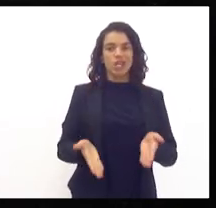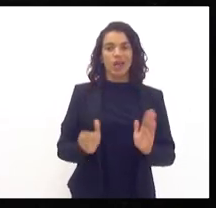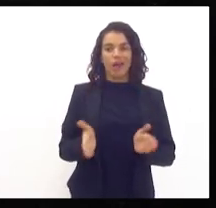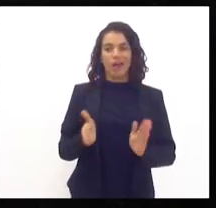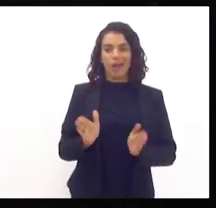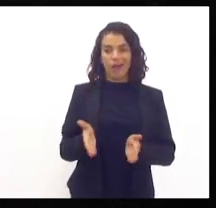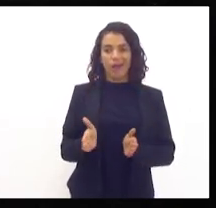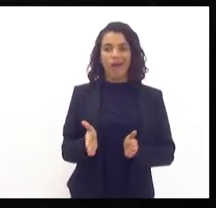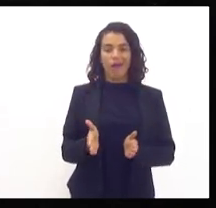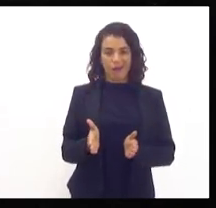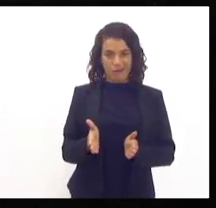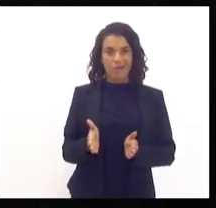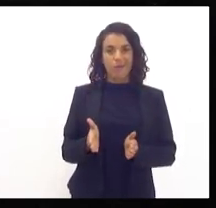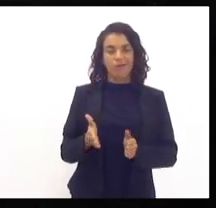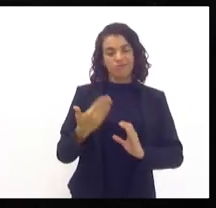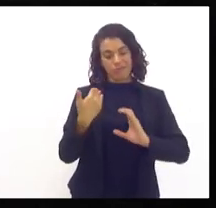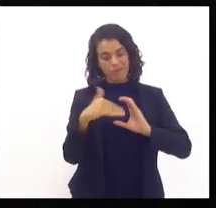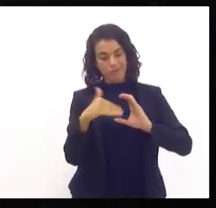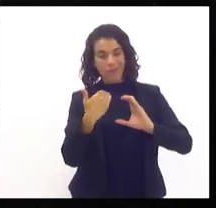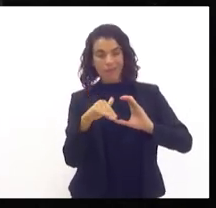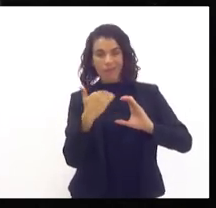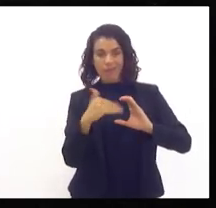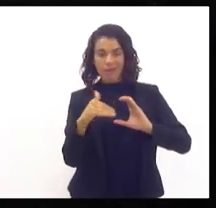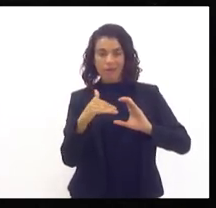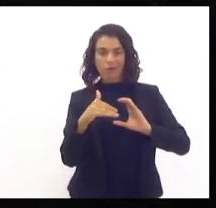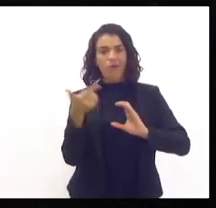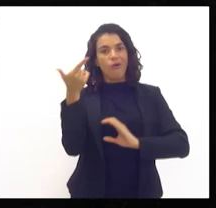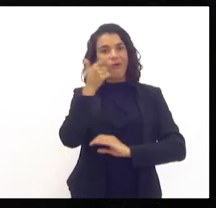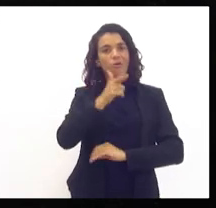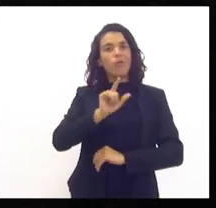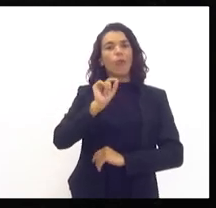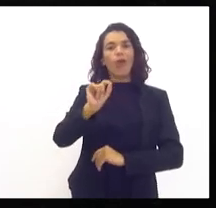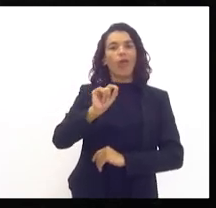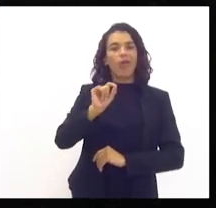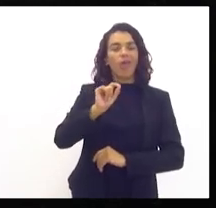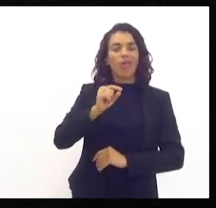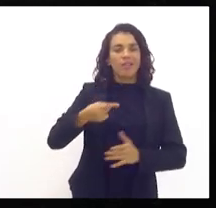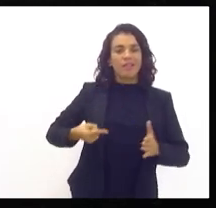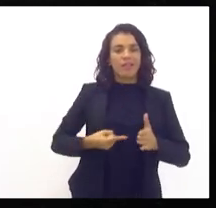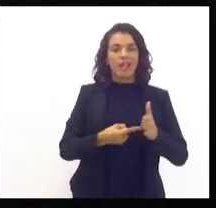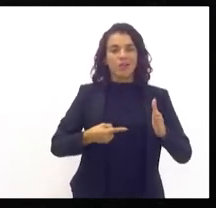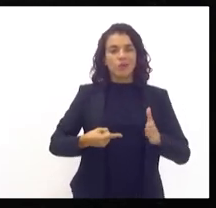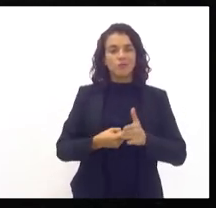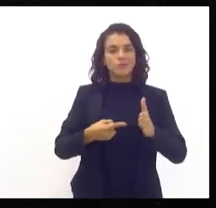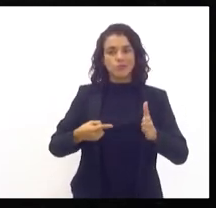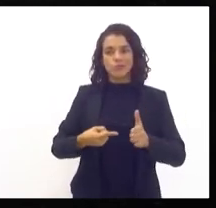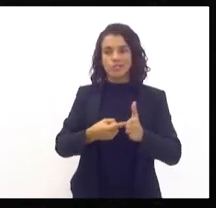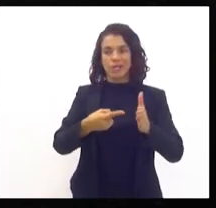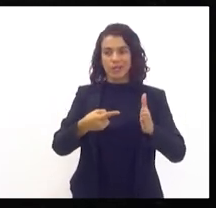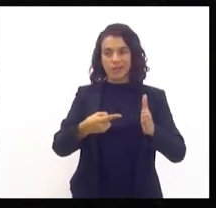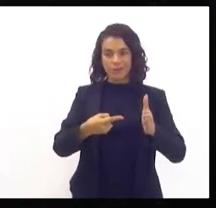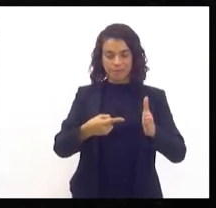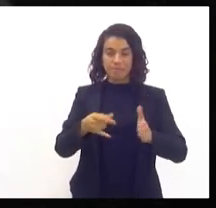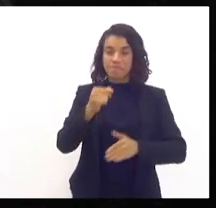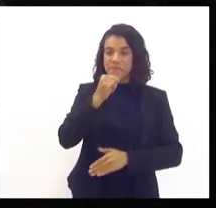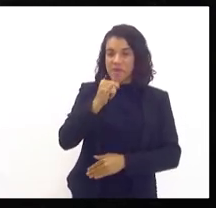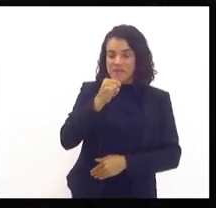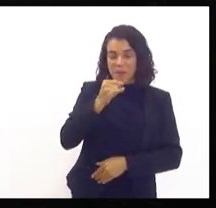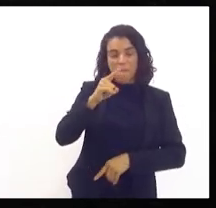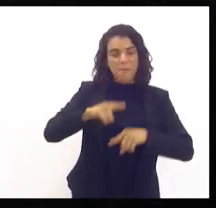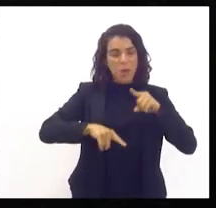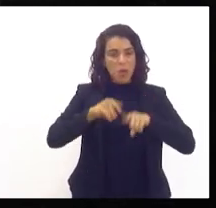através do meu e-mail, receber algumas denúncias denúncias de